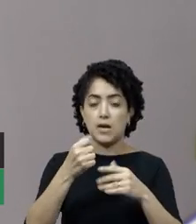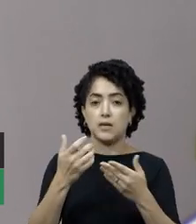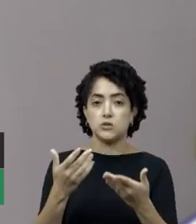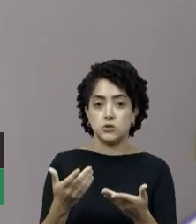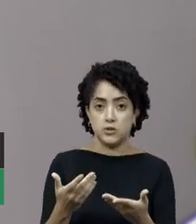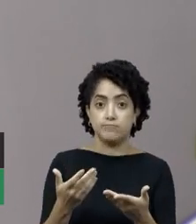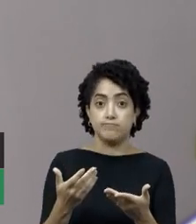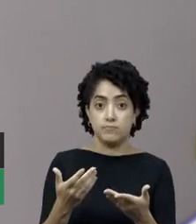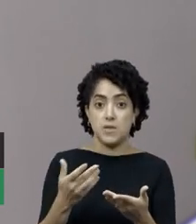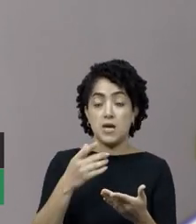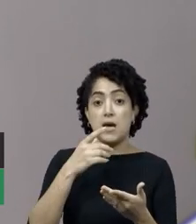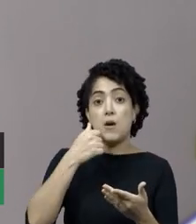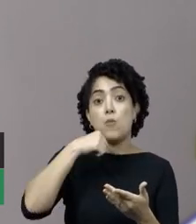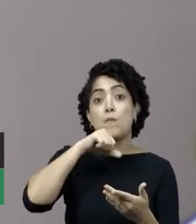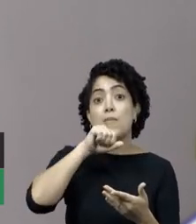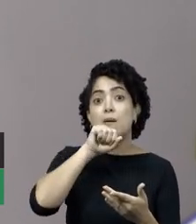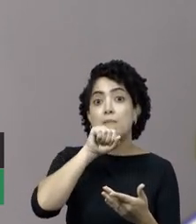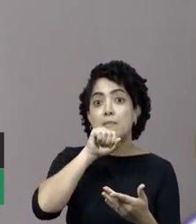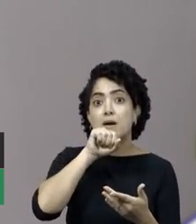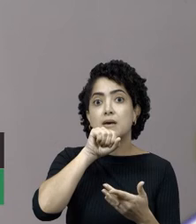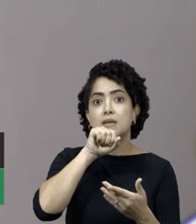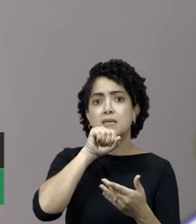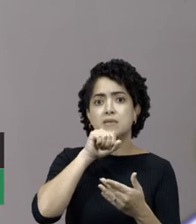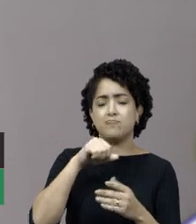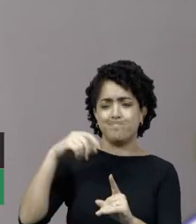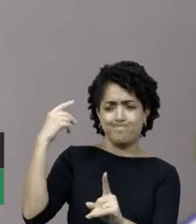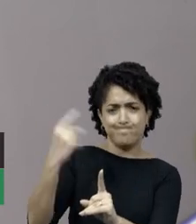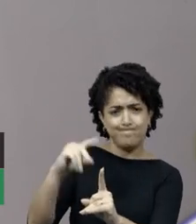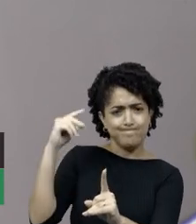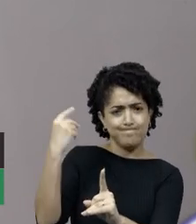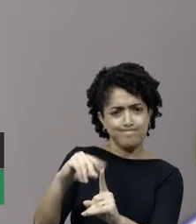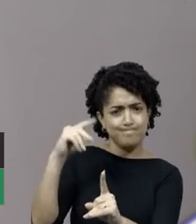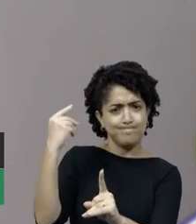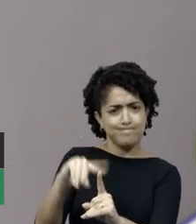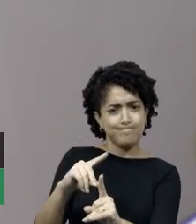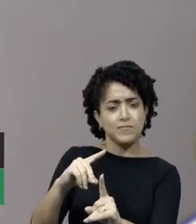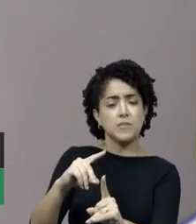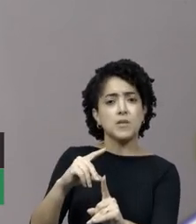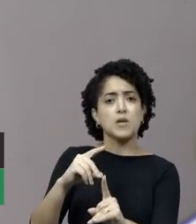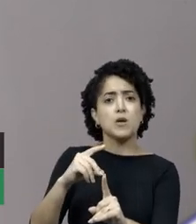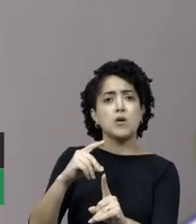uma mãe maltratando uma criança de 9 meses.